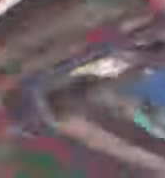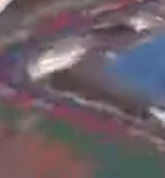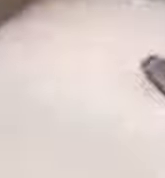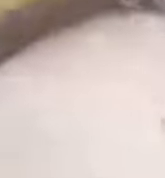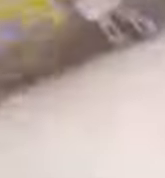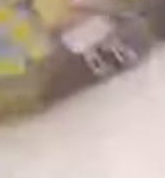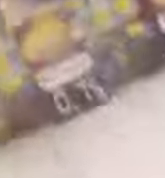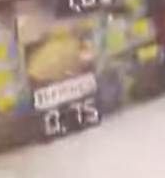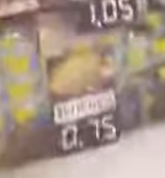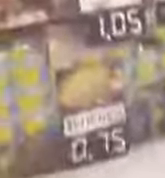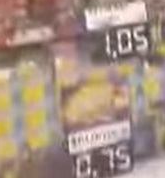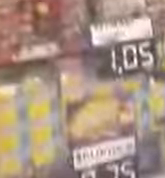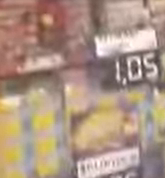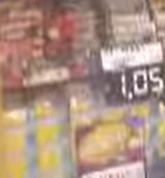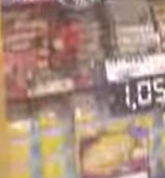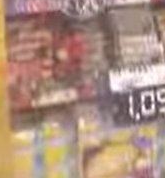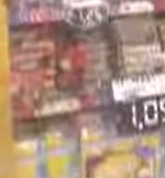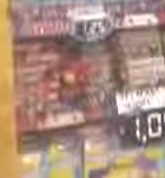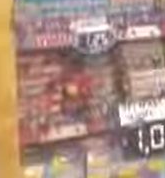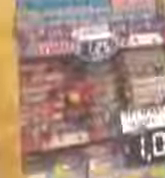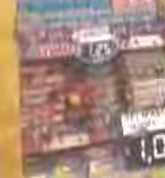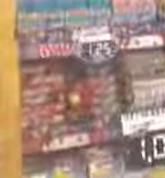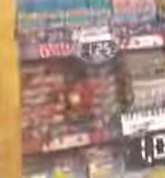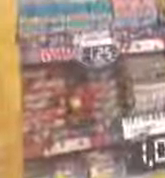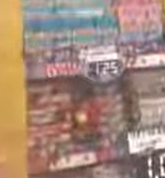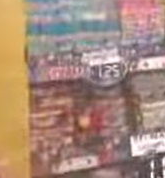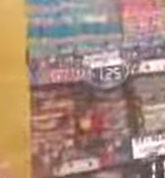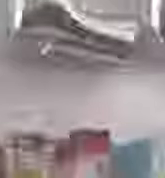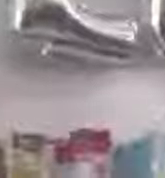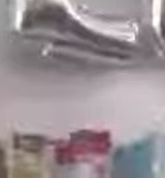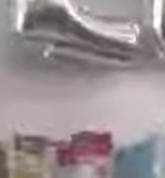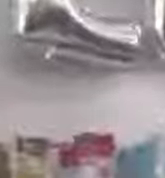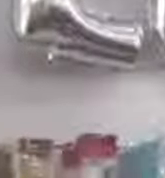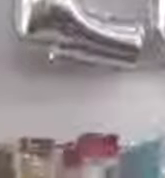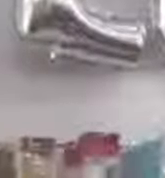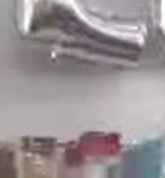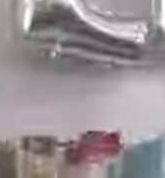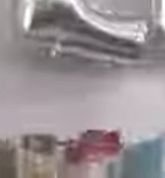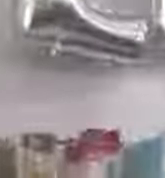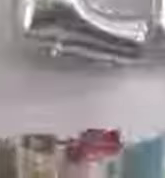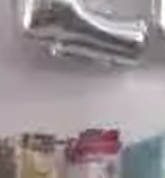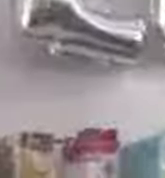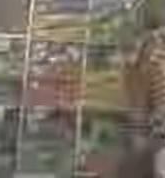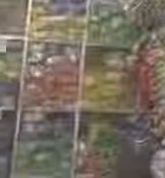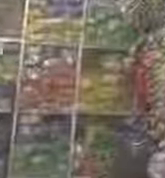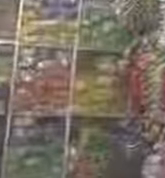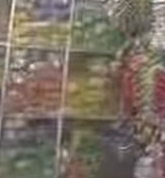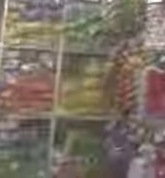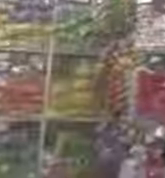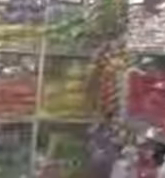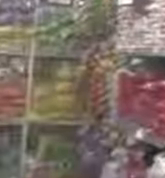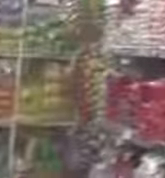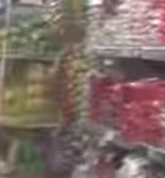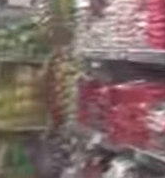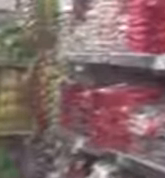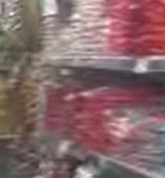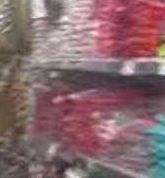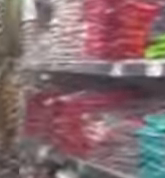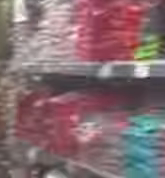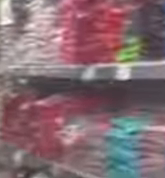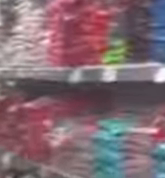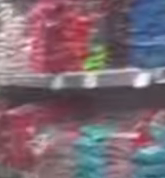Esta é a Cris Bombons. Temos tudo para a sua festa, em descartáveis, decoração, doces